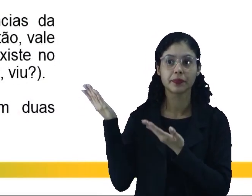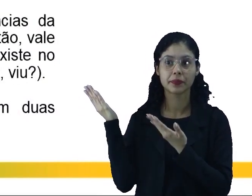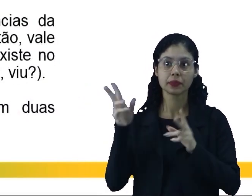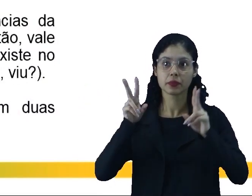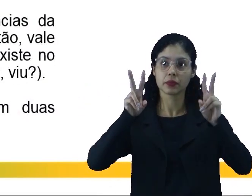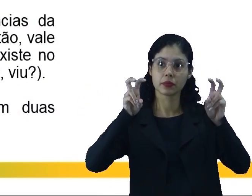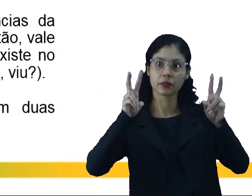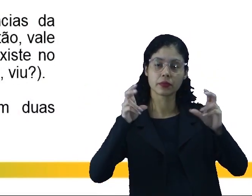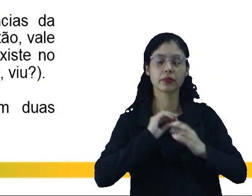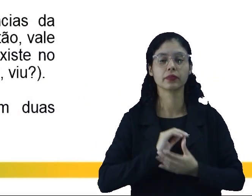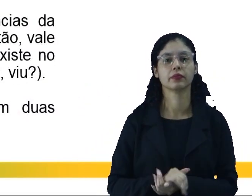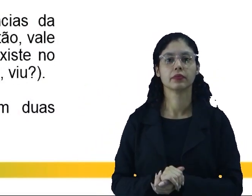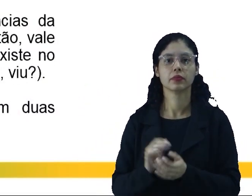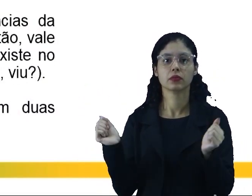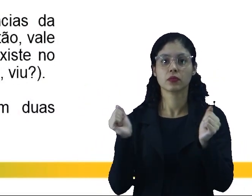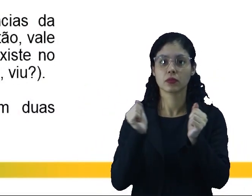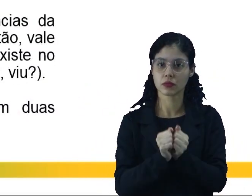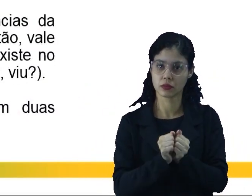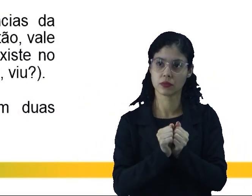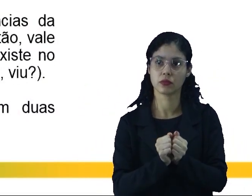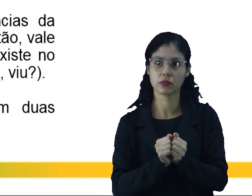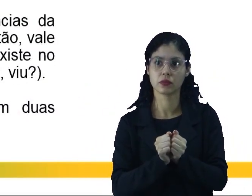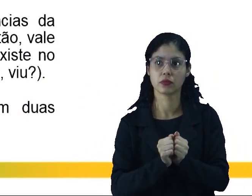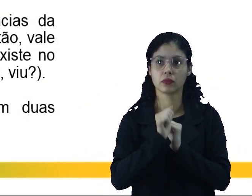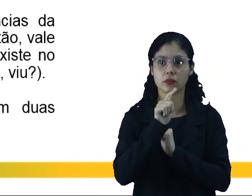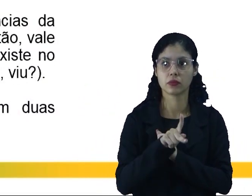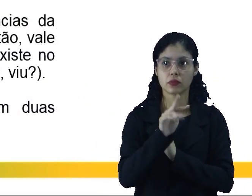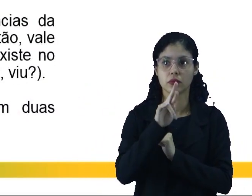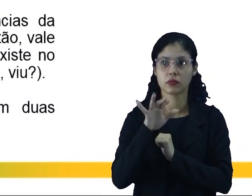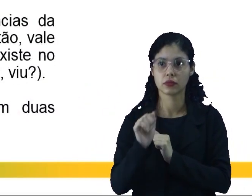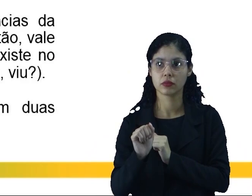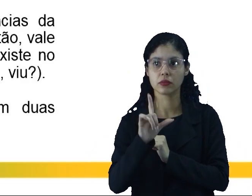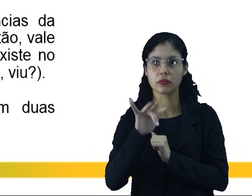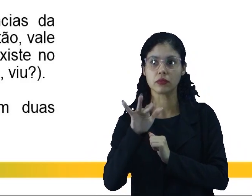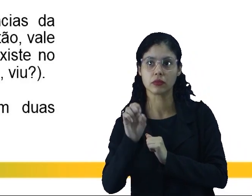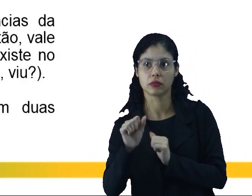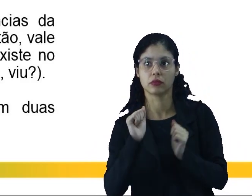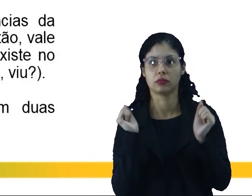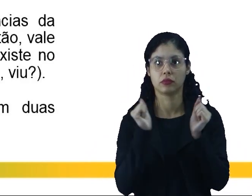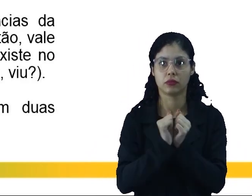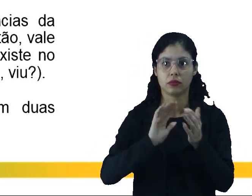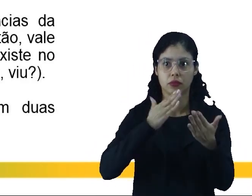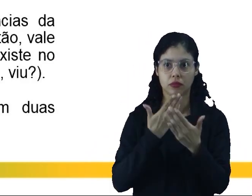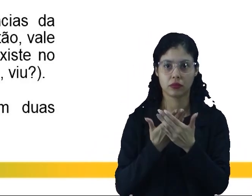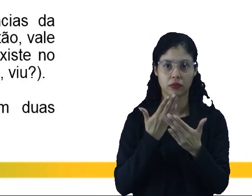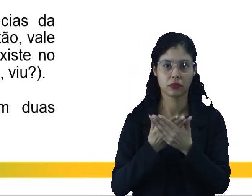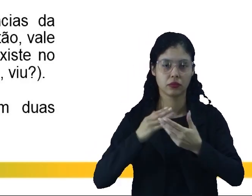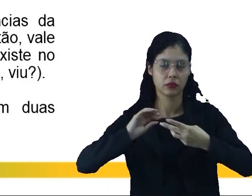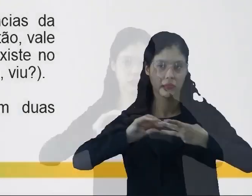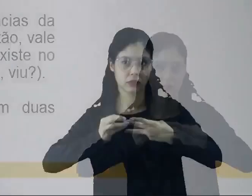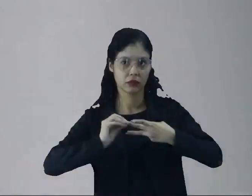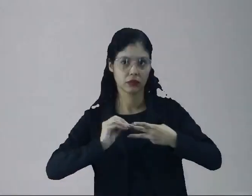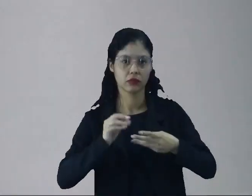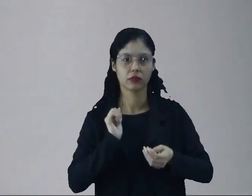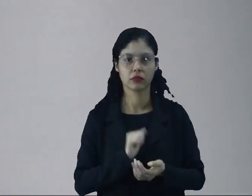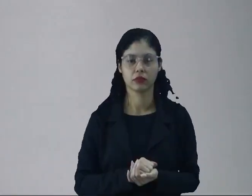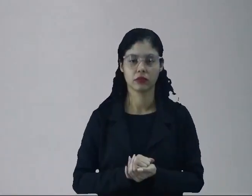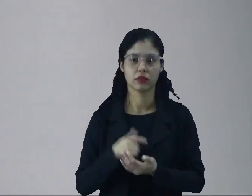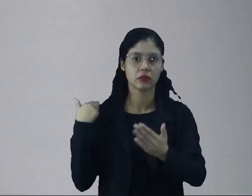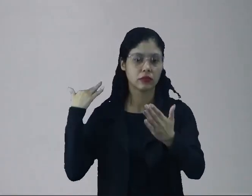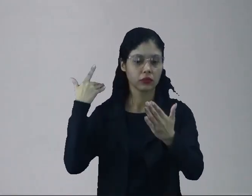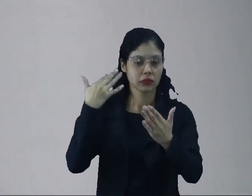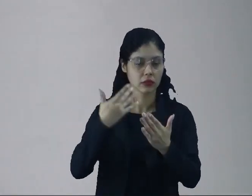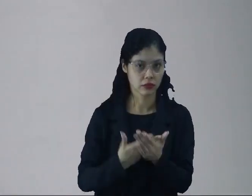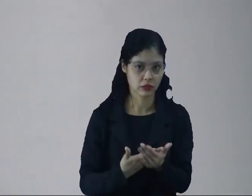o termo citologia, ele vem da união do grego do kitos com logos e é o estudo da célula. A citologia